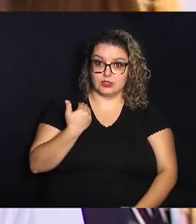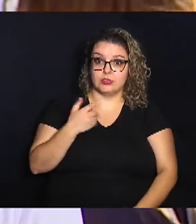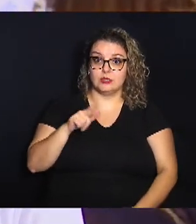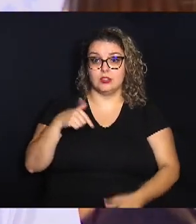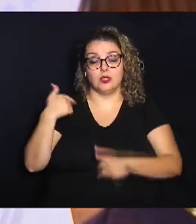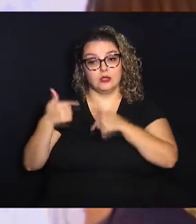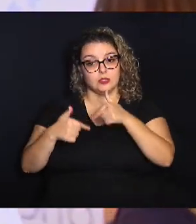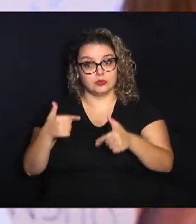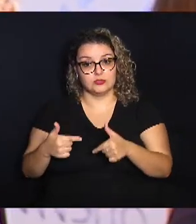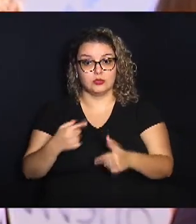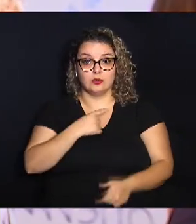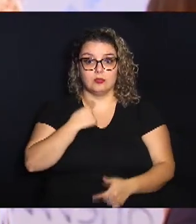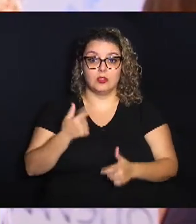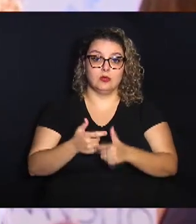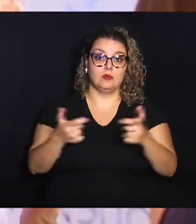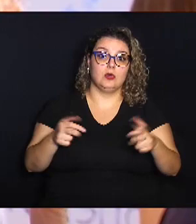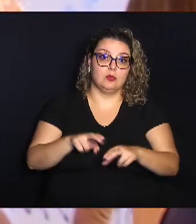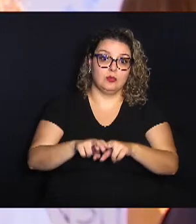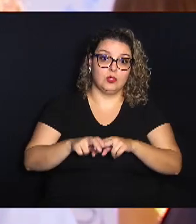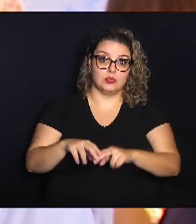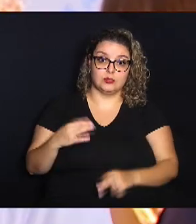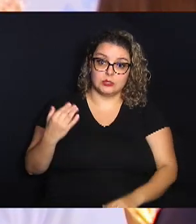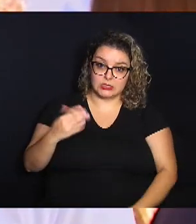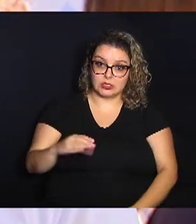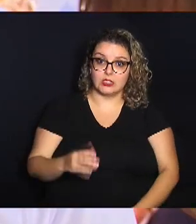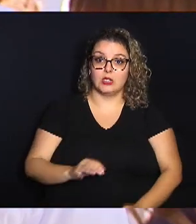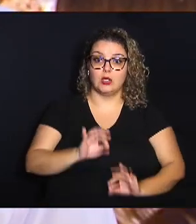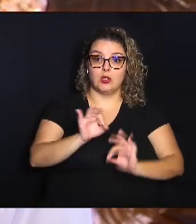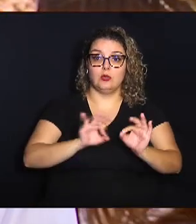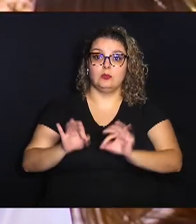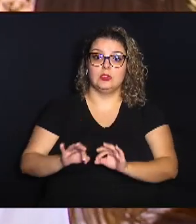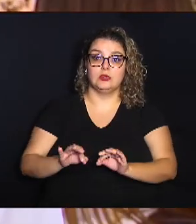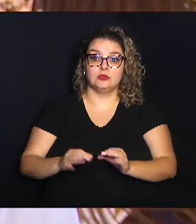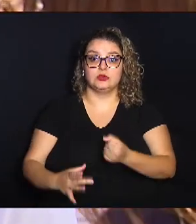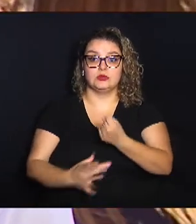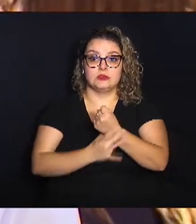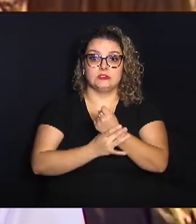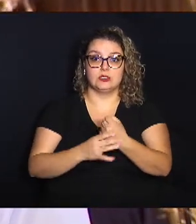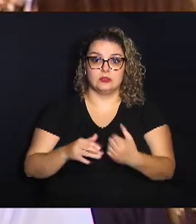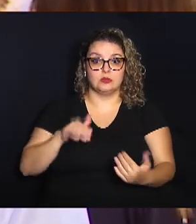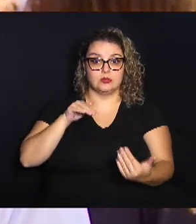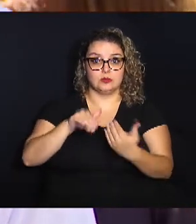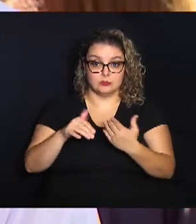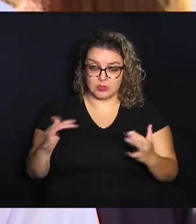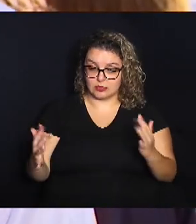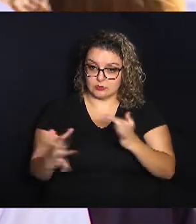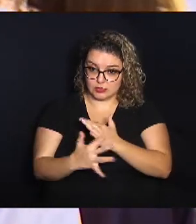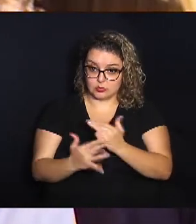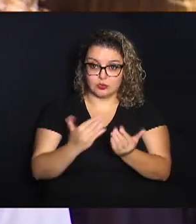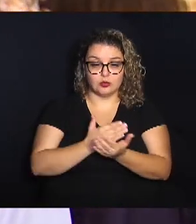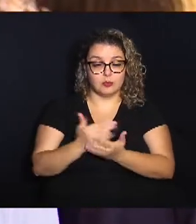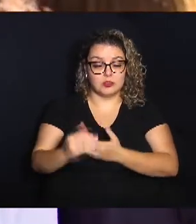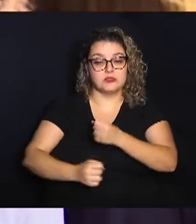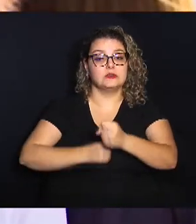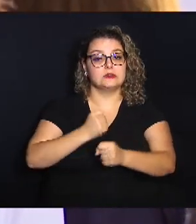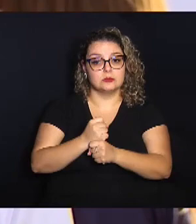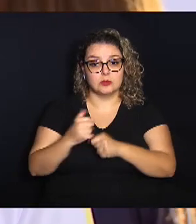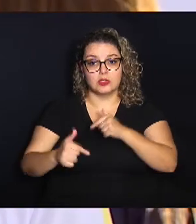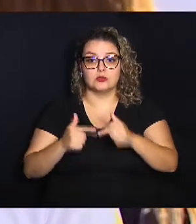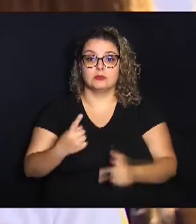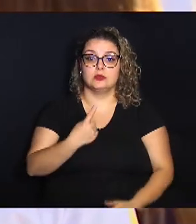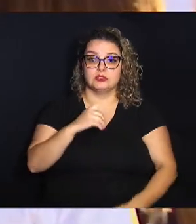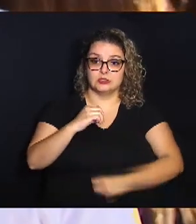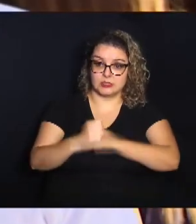trabalho a longo prazo, por isso que nós lançamos o plano de segurança viária no começo desse ano, que é um trabalho de 10 anos,